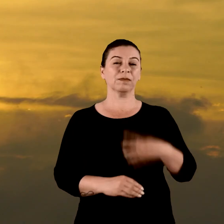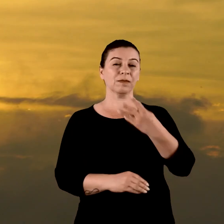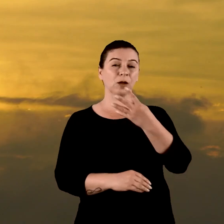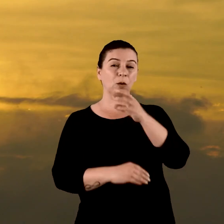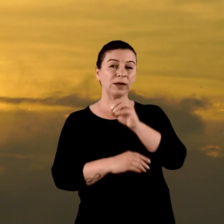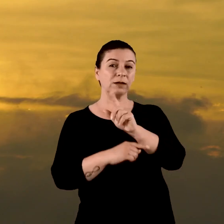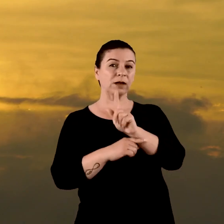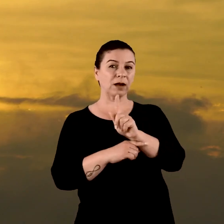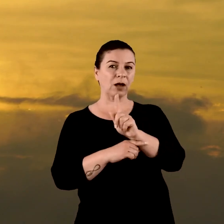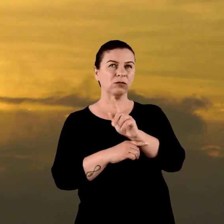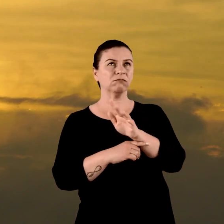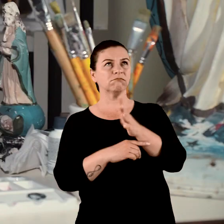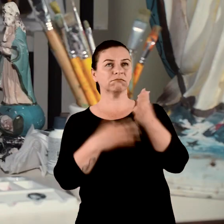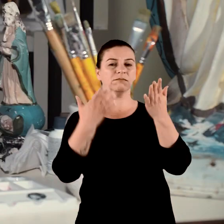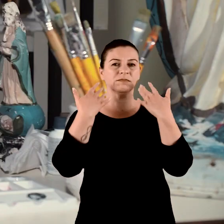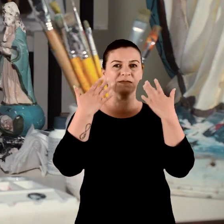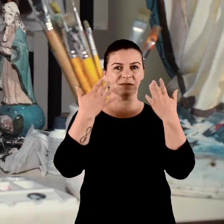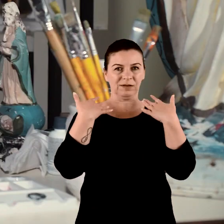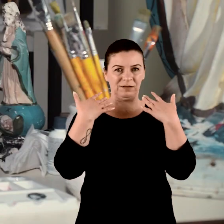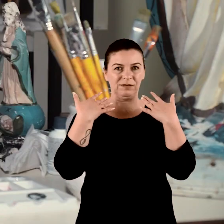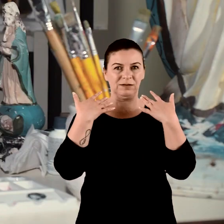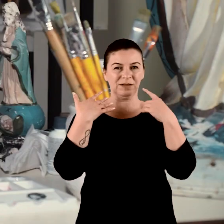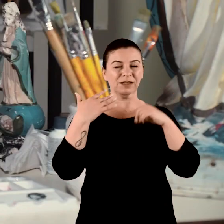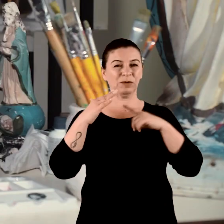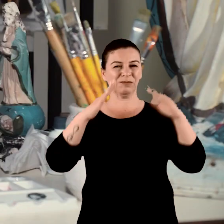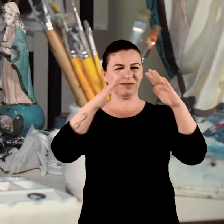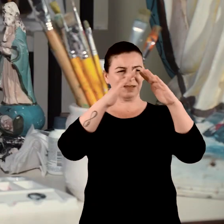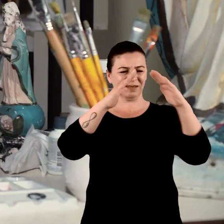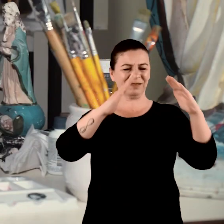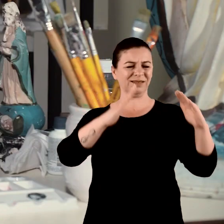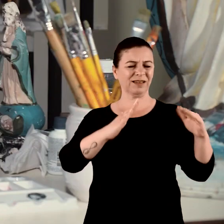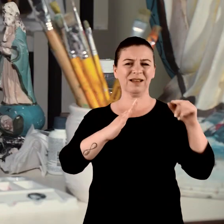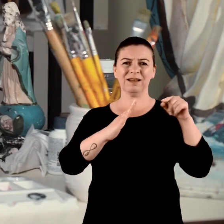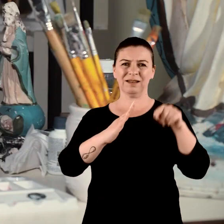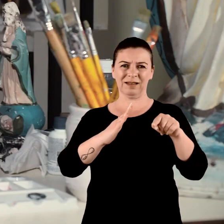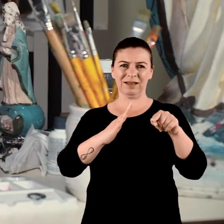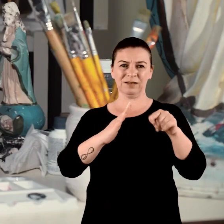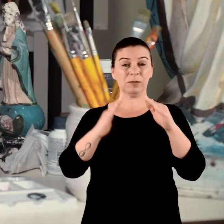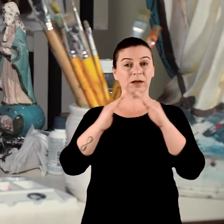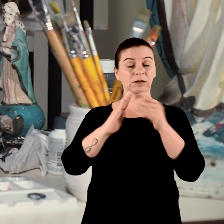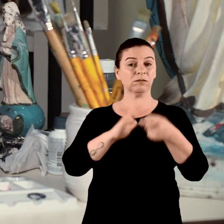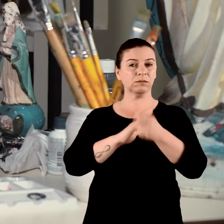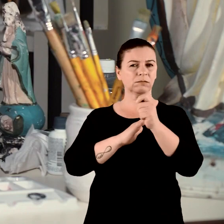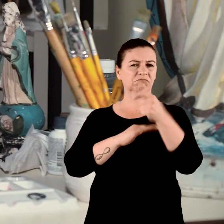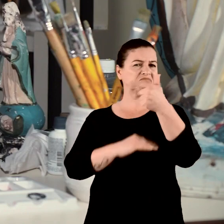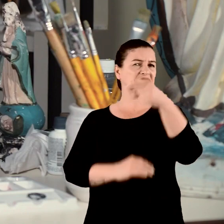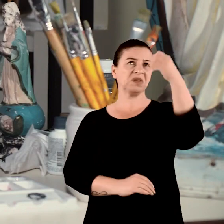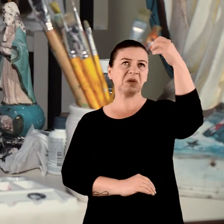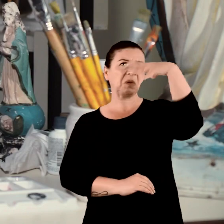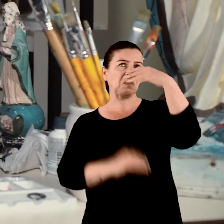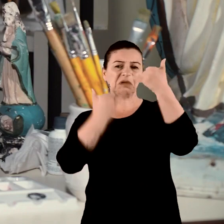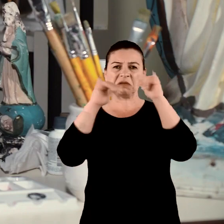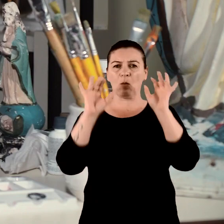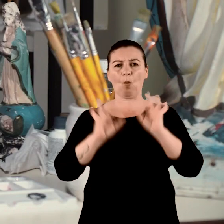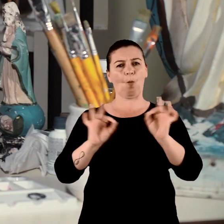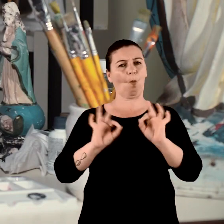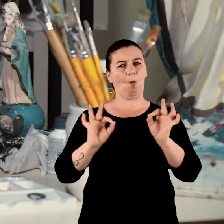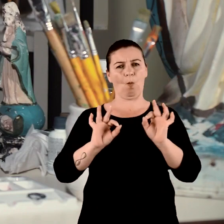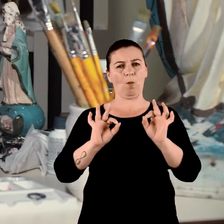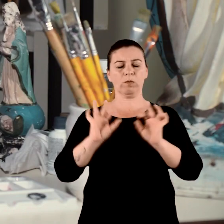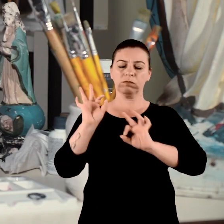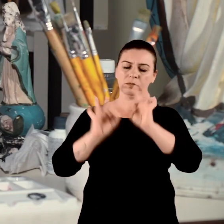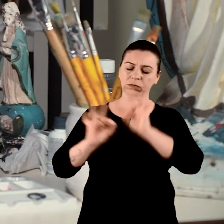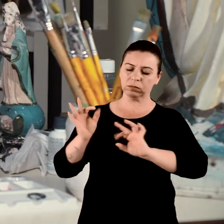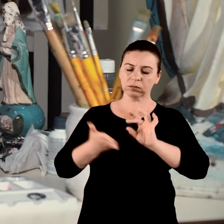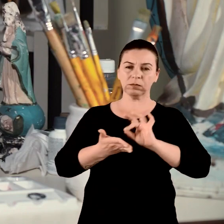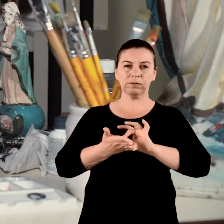– 40 graus era fresquinho. Embaixo de uma choupana na casa do pescador, restaurando uma peça, né? Sem luz elétrica, aquela